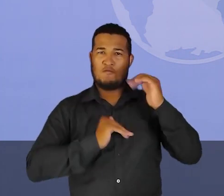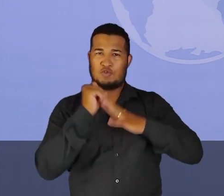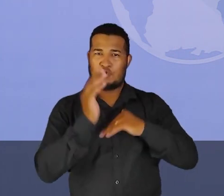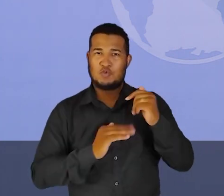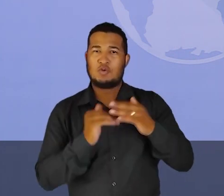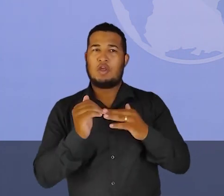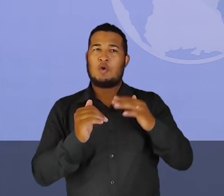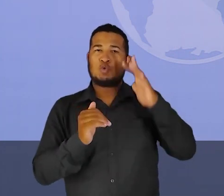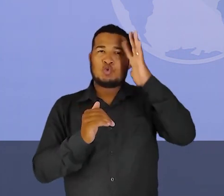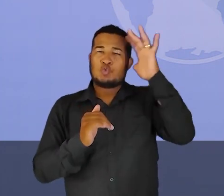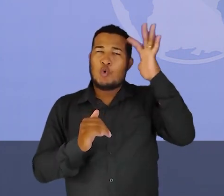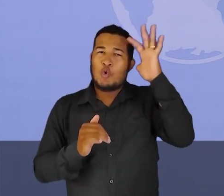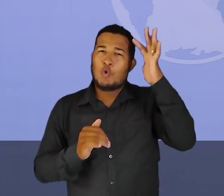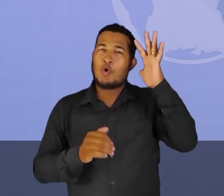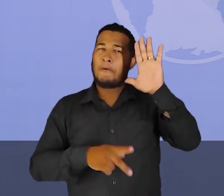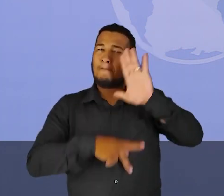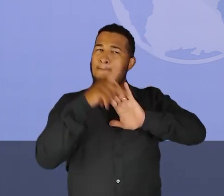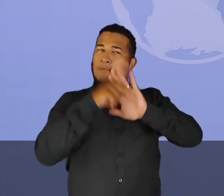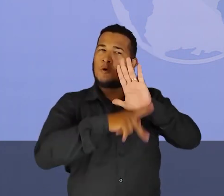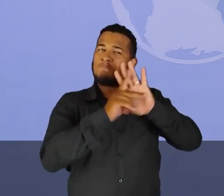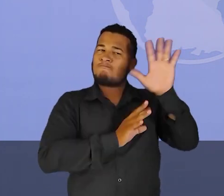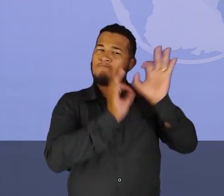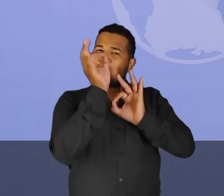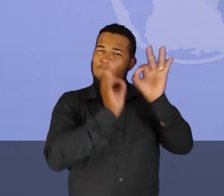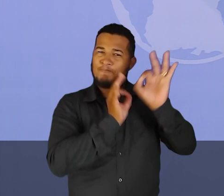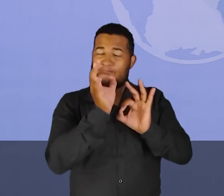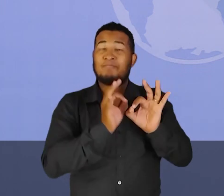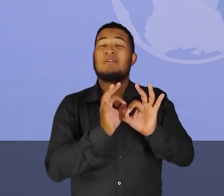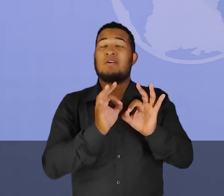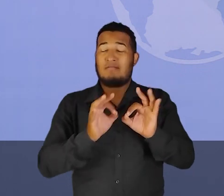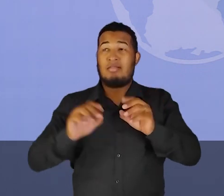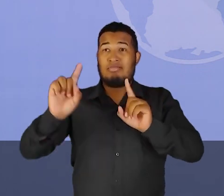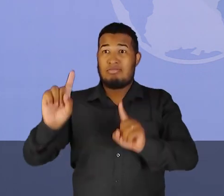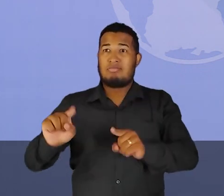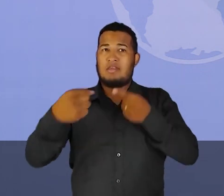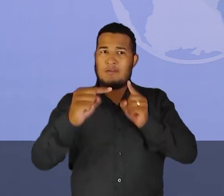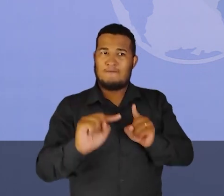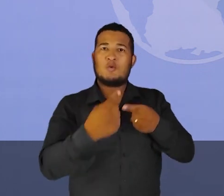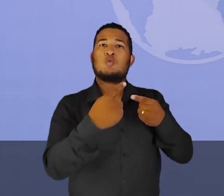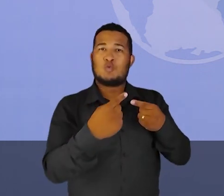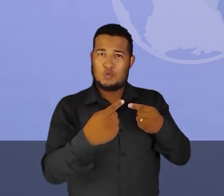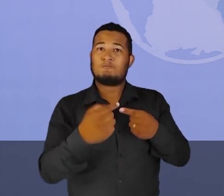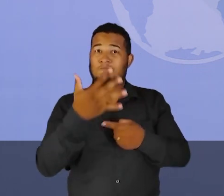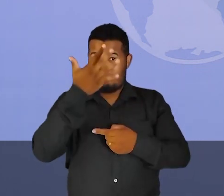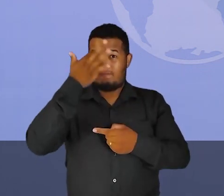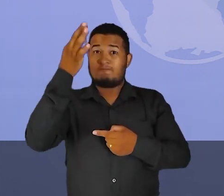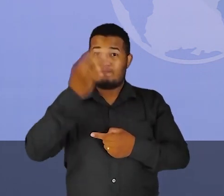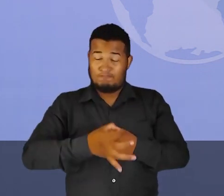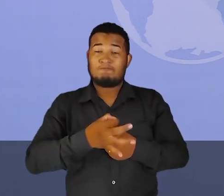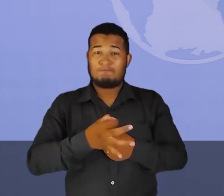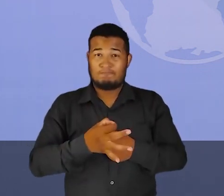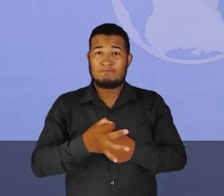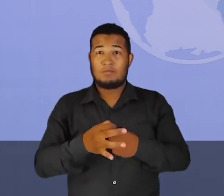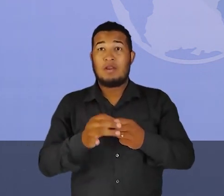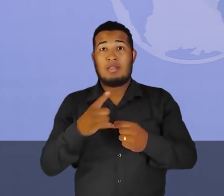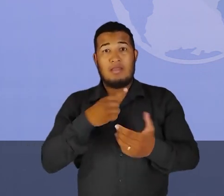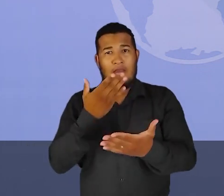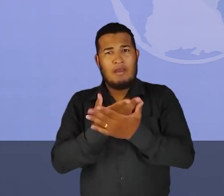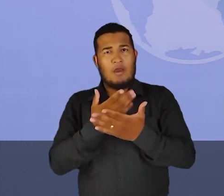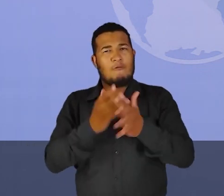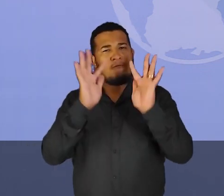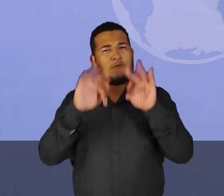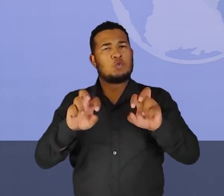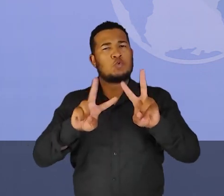nos seus sonhos, nos projetos que você tem traçados. São muitos desafios. Acredite nisso que eu estou te falando. Nós estamos terminando essa aula falando